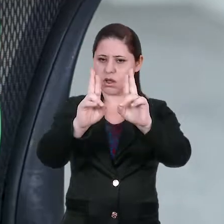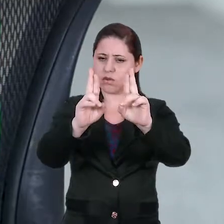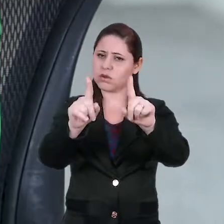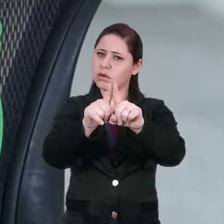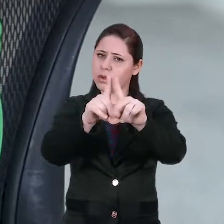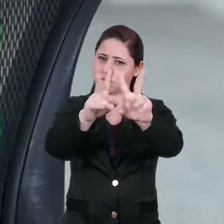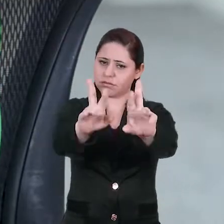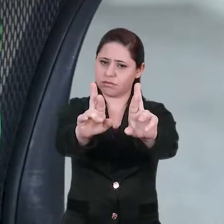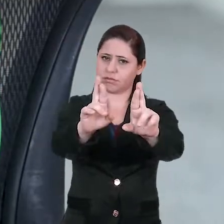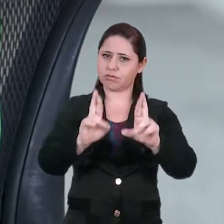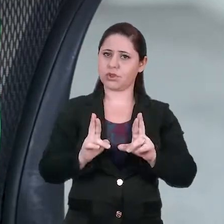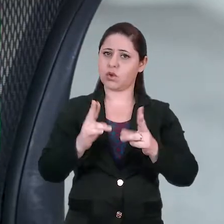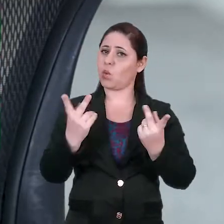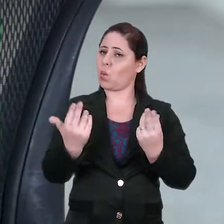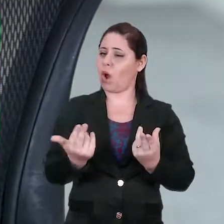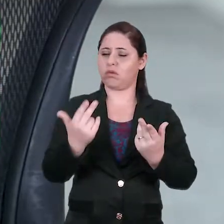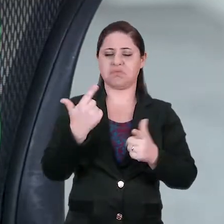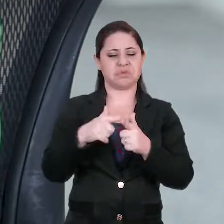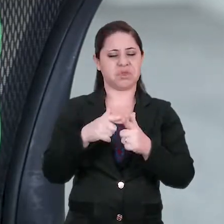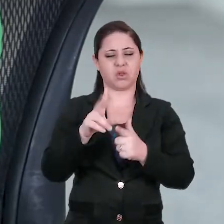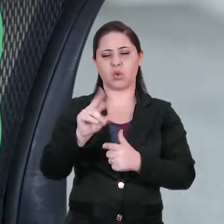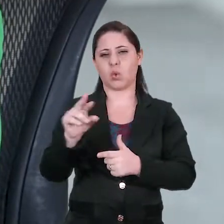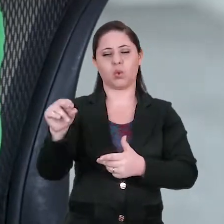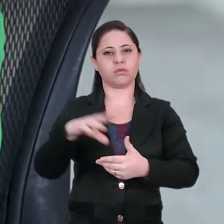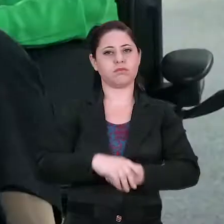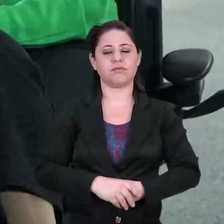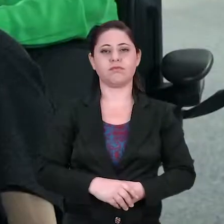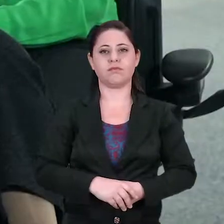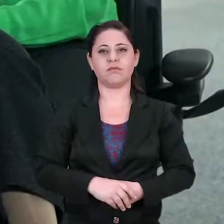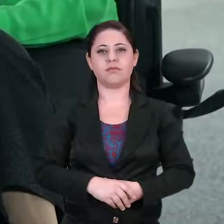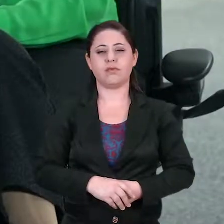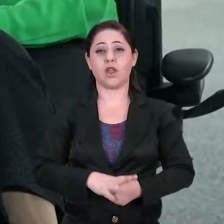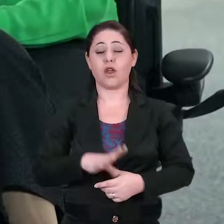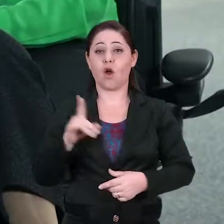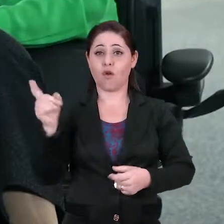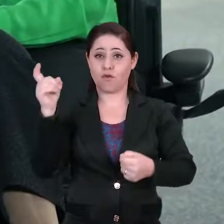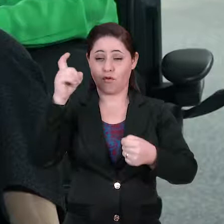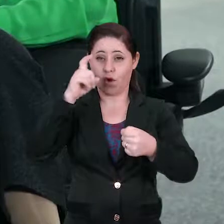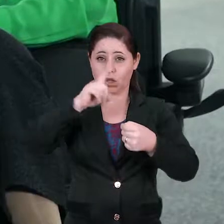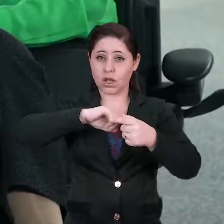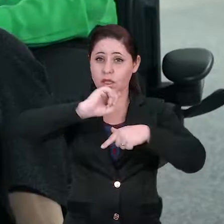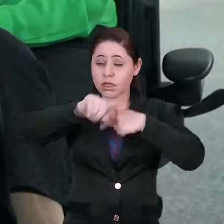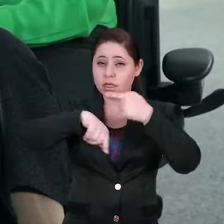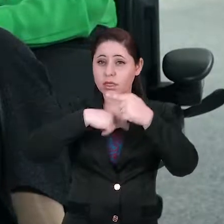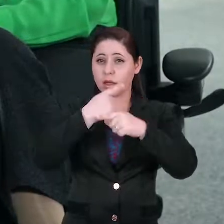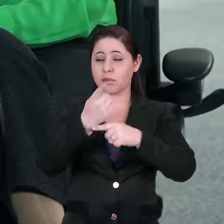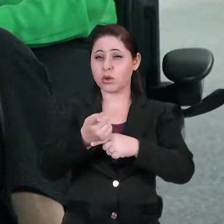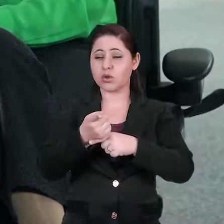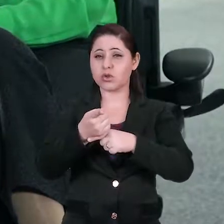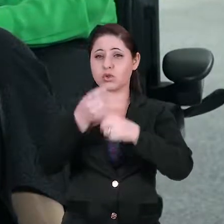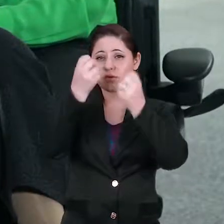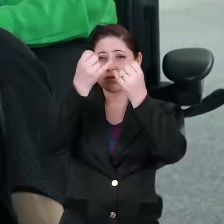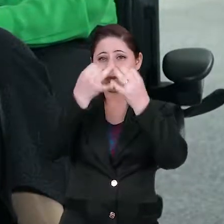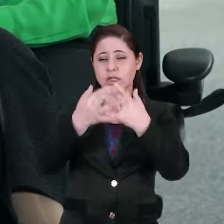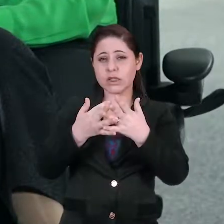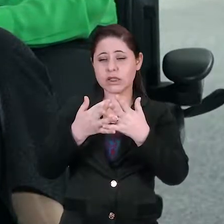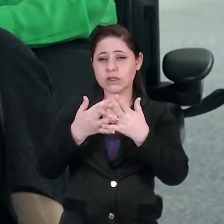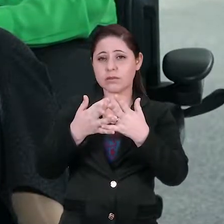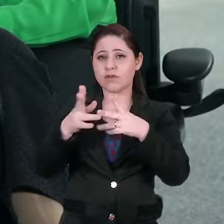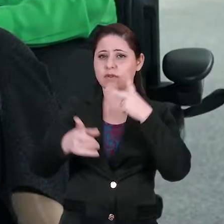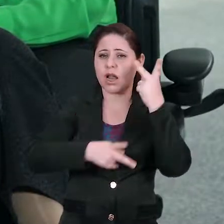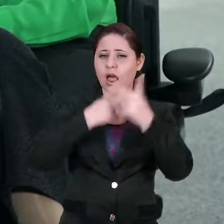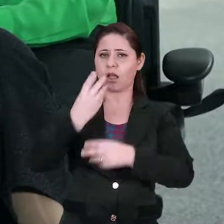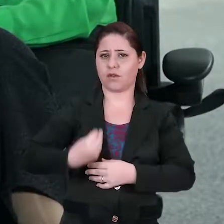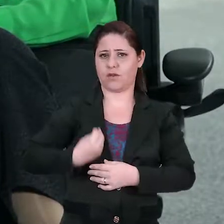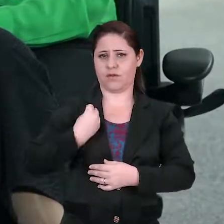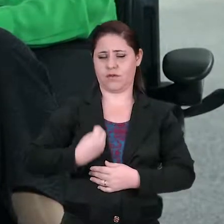eu respeitava e era respeitada. Eu acho que nunca teve problema, não. Vamos fazer o seguinte, vamos fazer um breve intervalo, depois do intervalo, vamos começar a